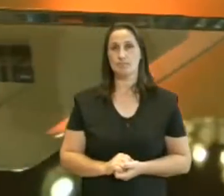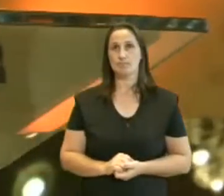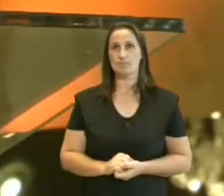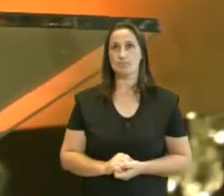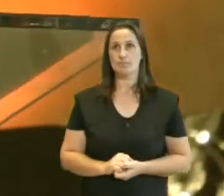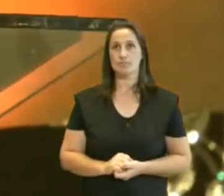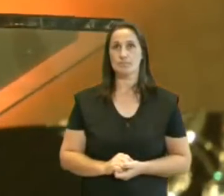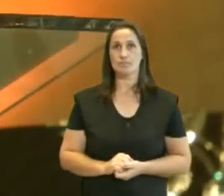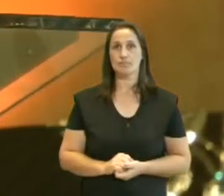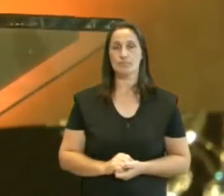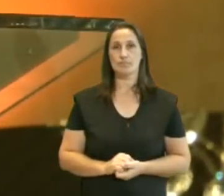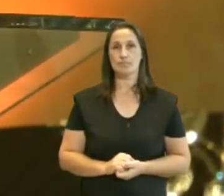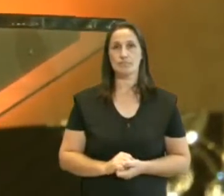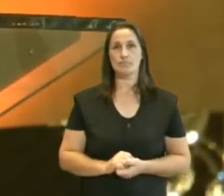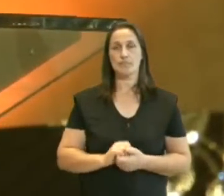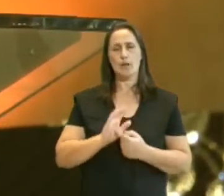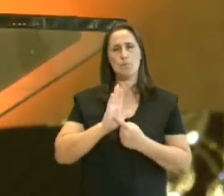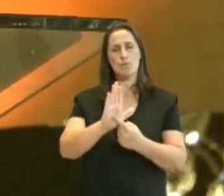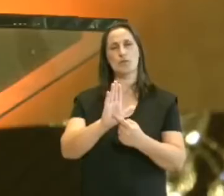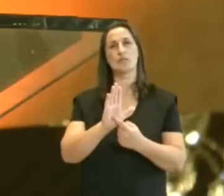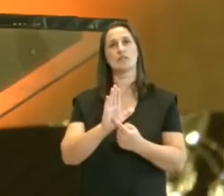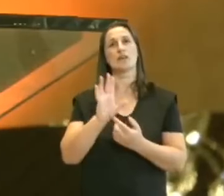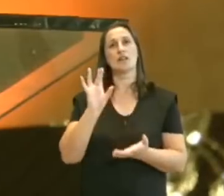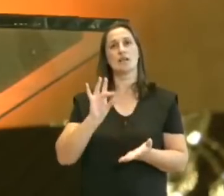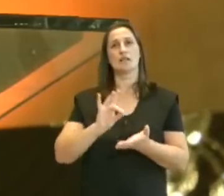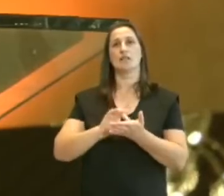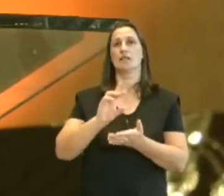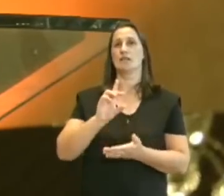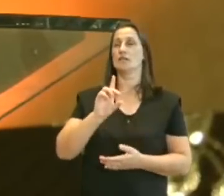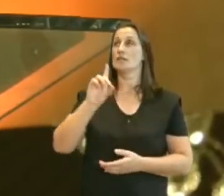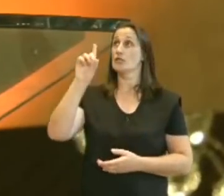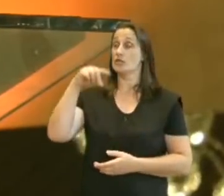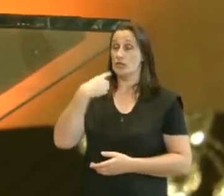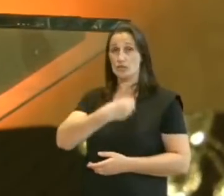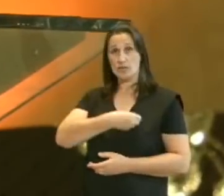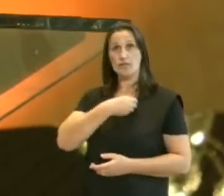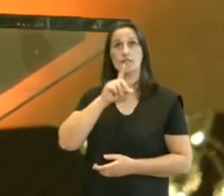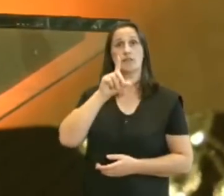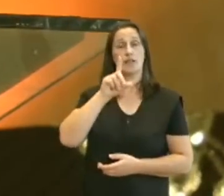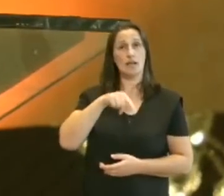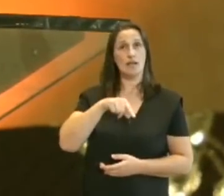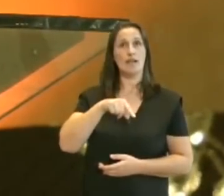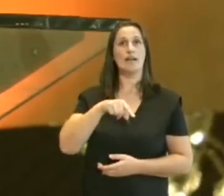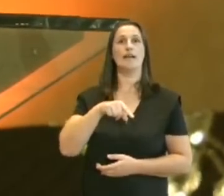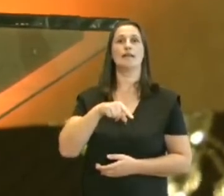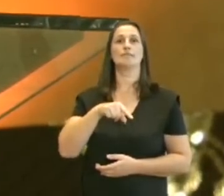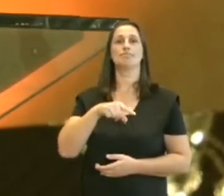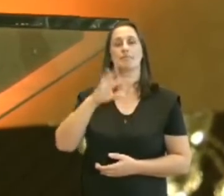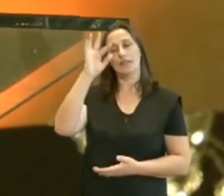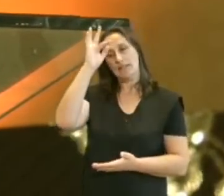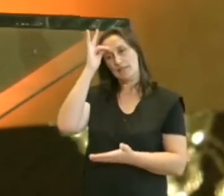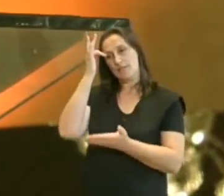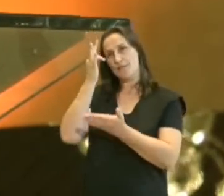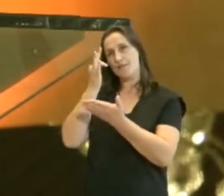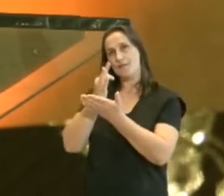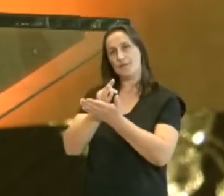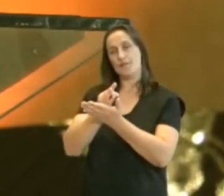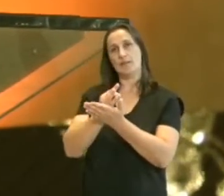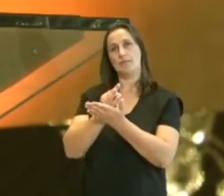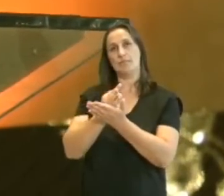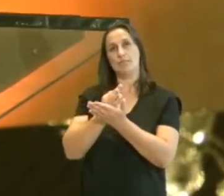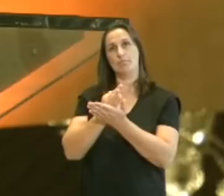O choque da realidade de Deus na nossa vida é uma caminhada de fé,